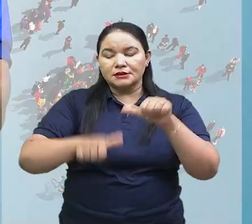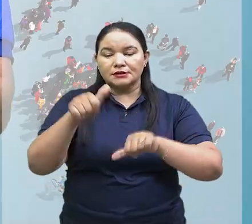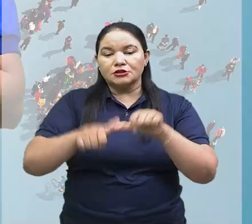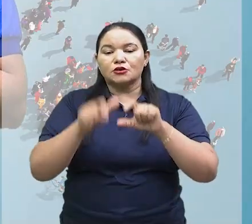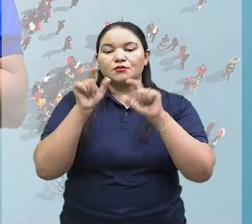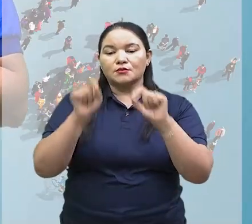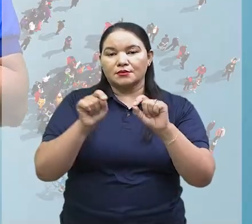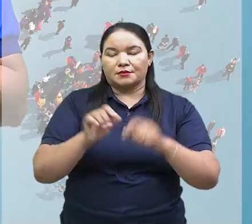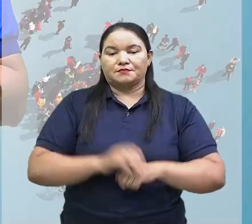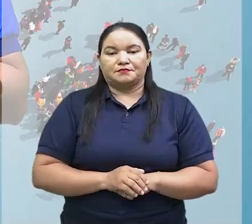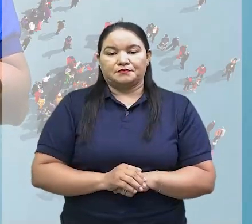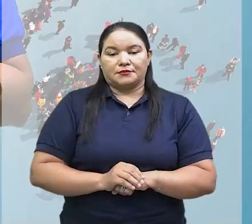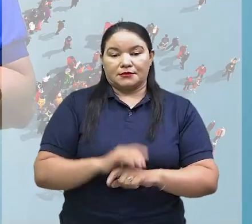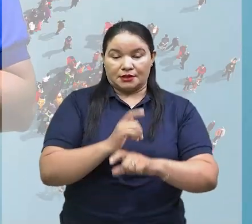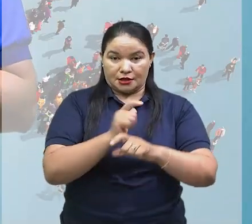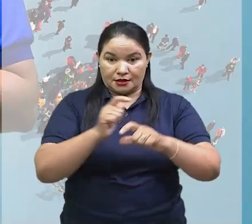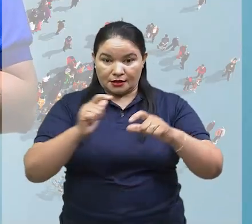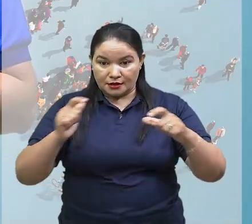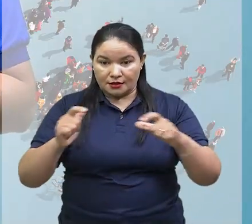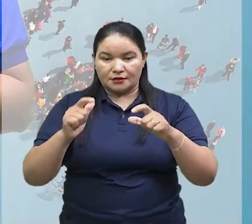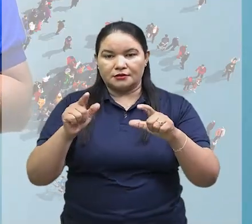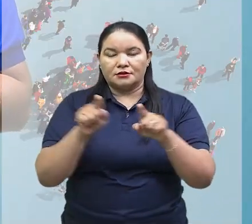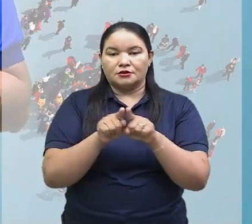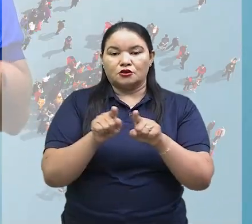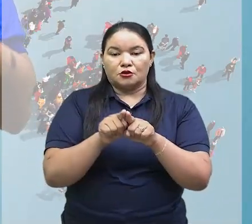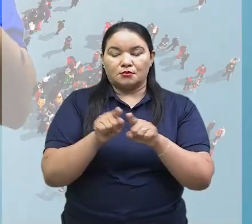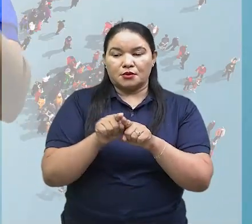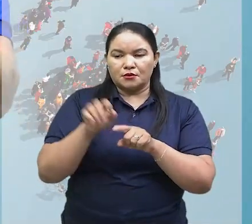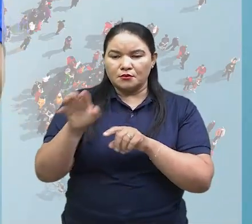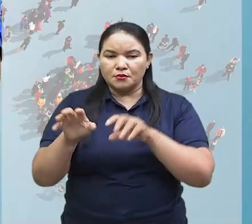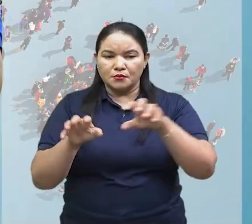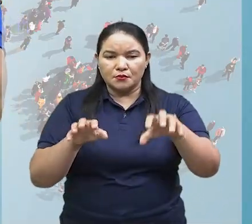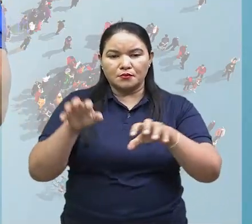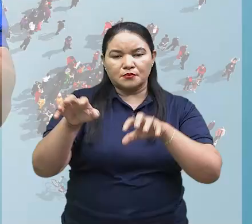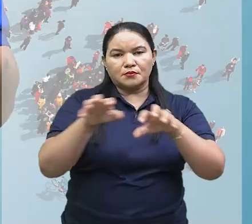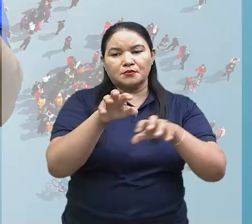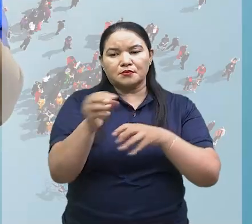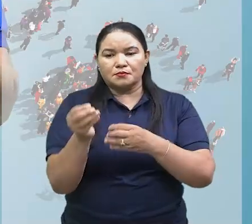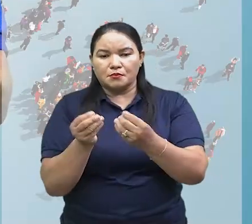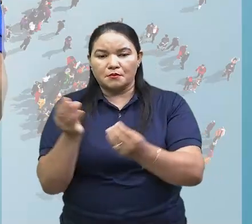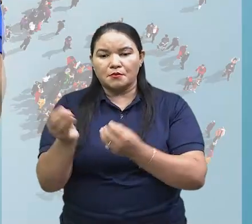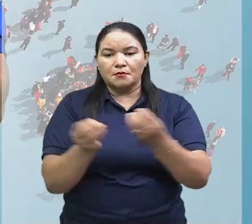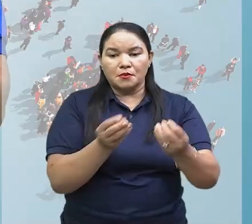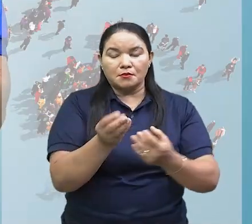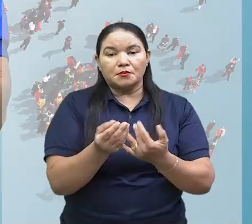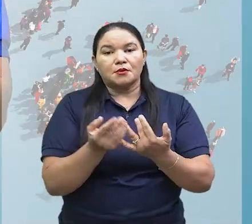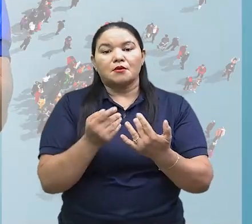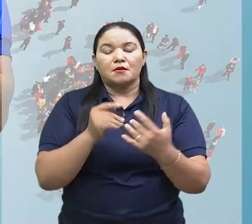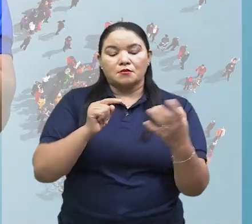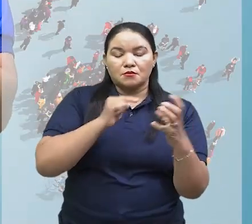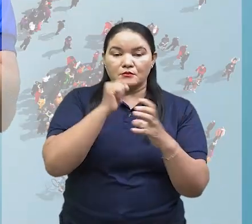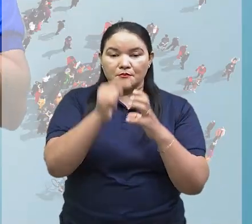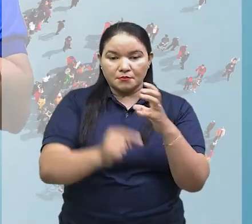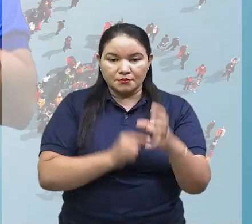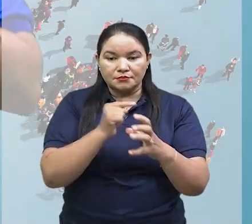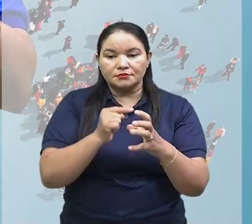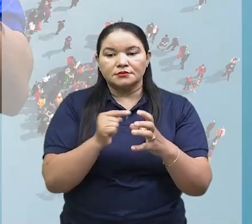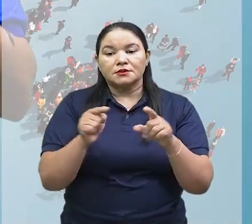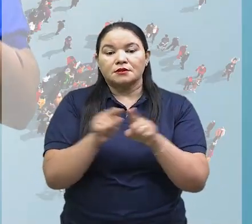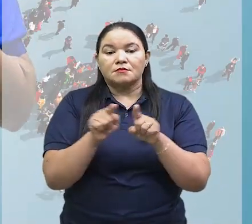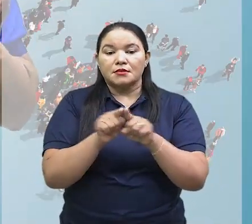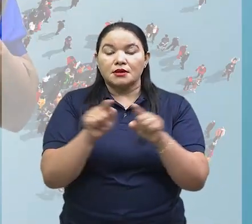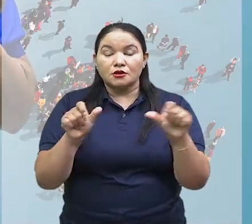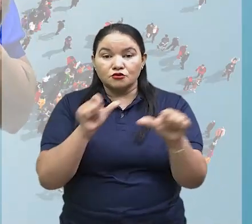o quê? O seu crescimento, a distribuição, como é que está essa distribuição populacional no planeta, né?